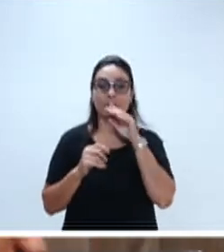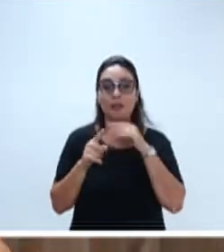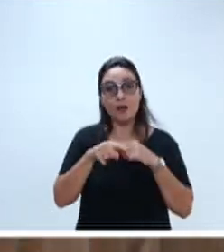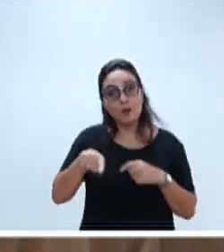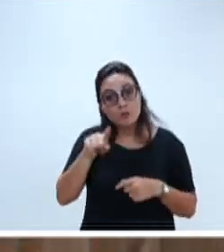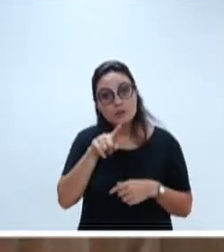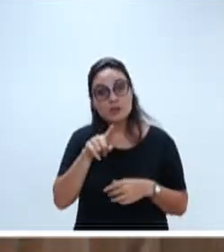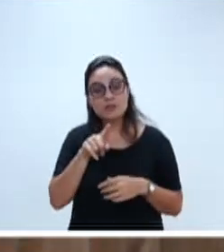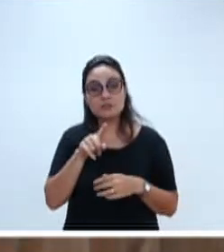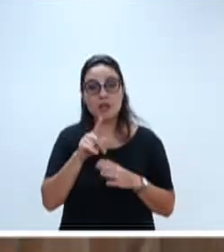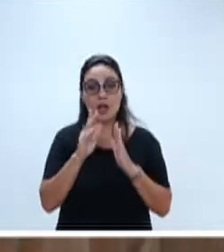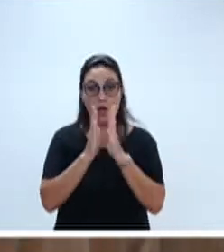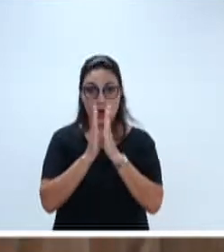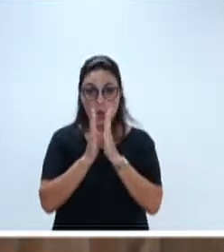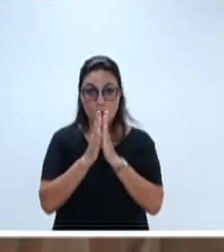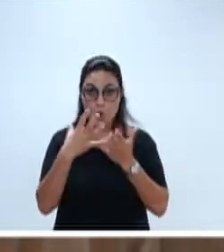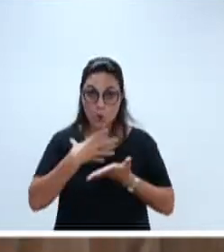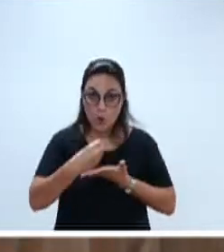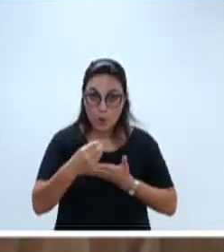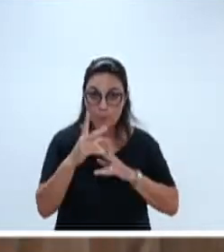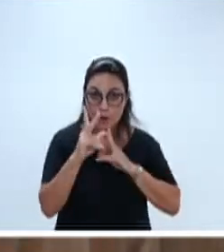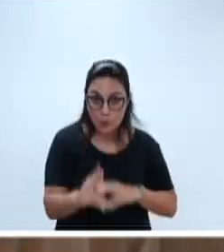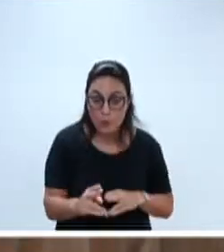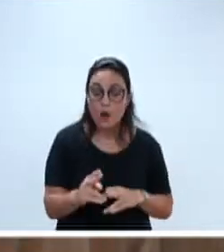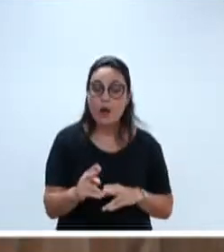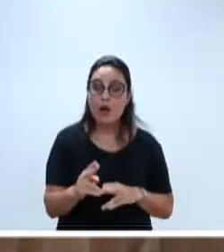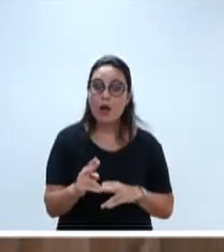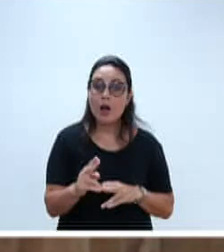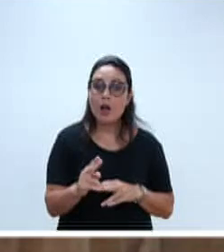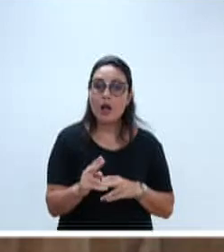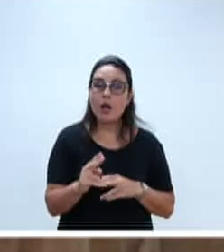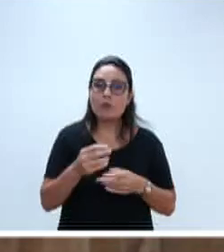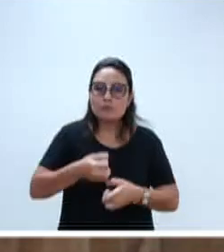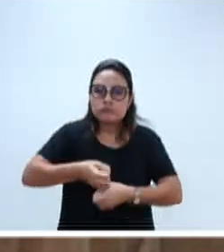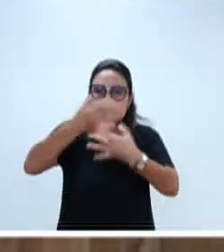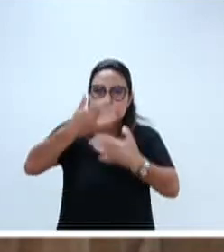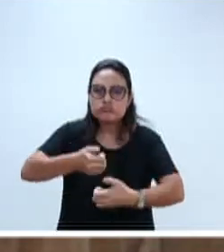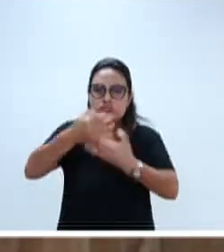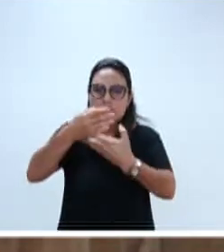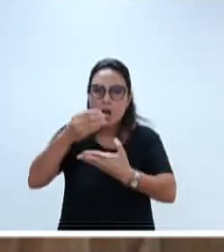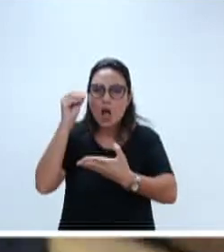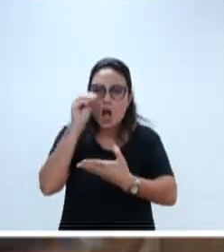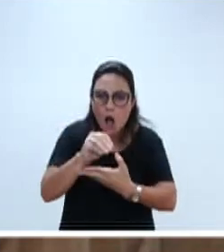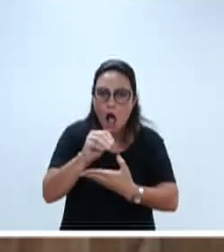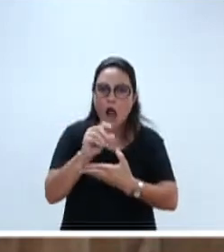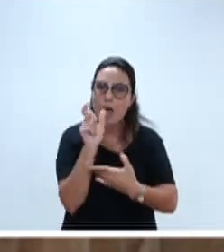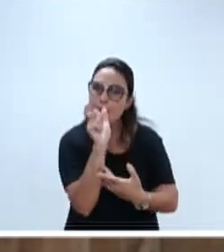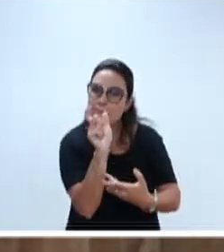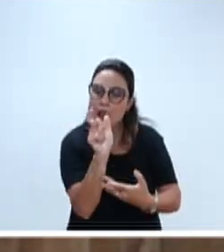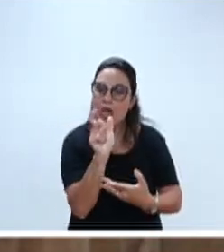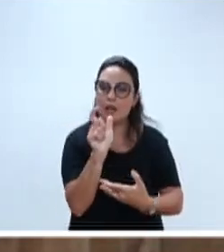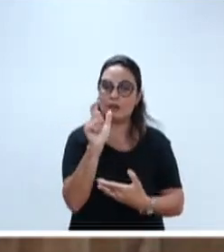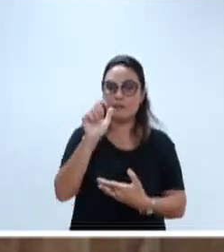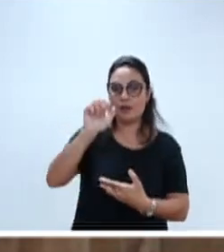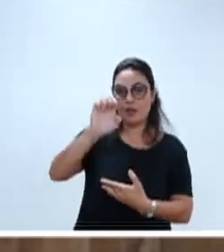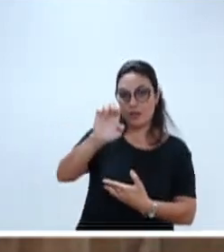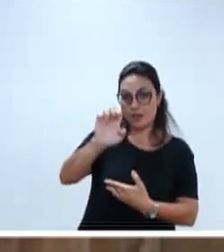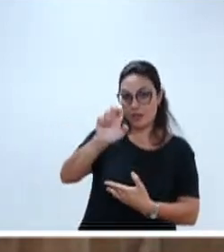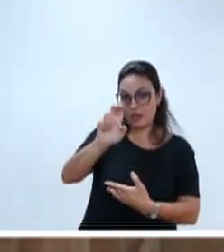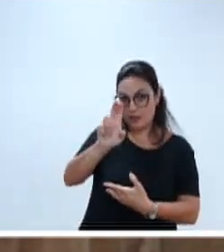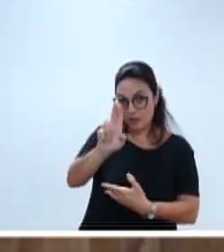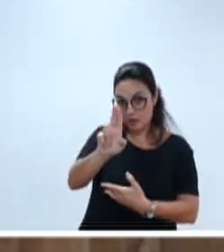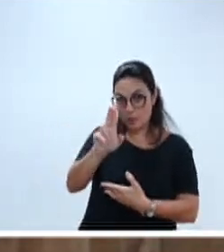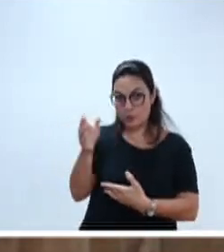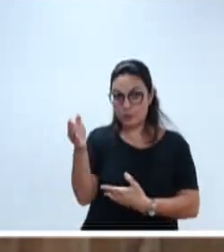oração, escreve aí: eu orei. Tá bom? Escreve: eu orei. E nós vamos abençoar a sua vida em nome de